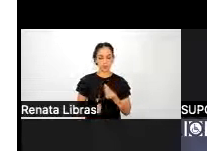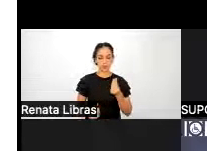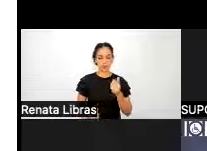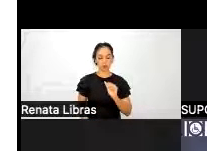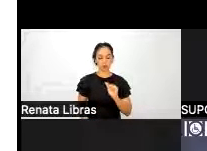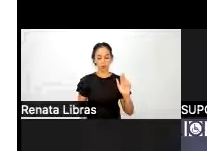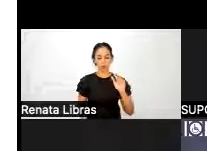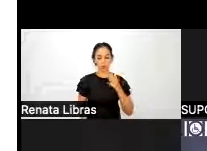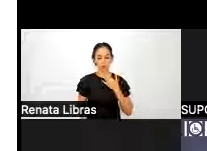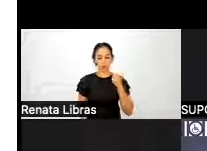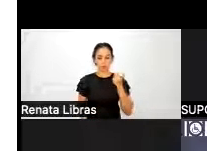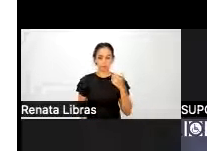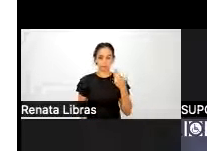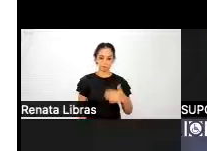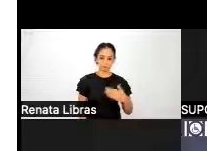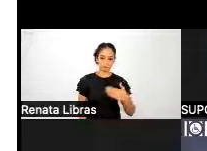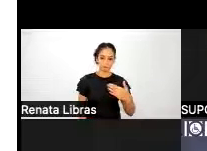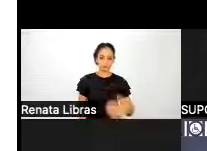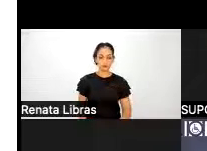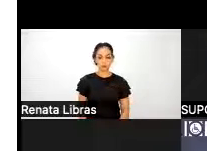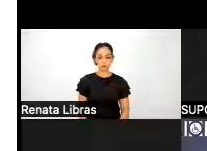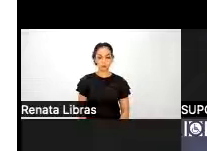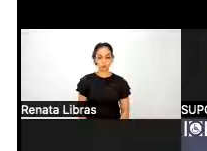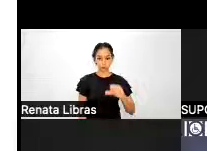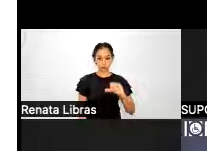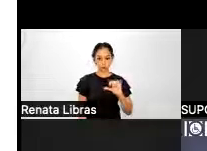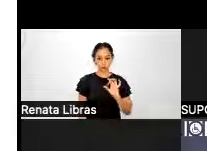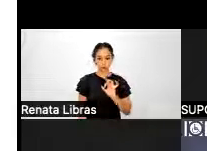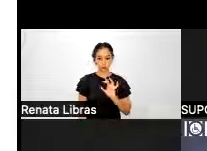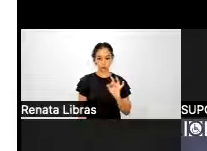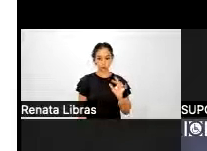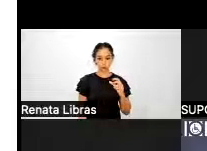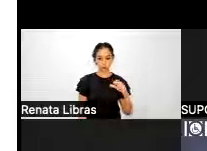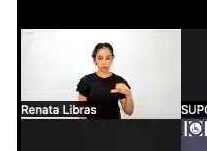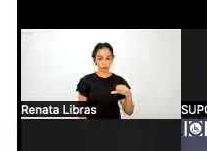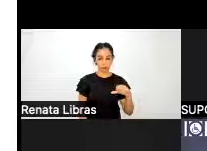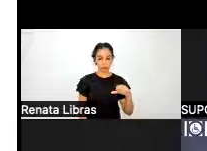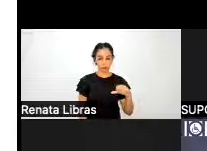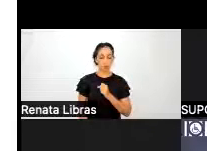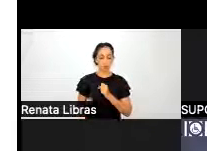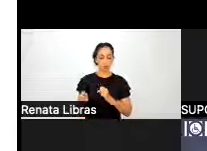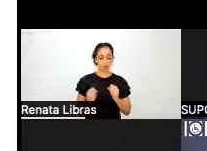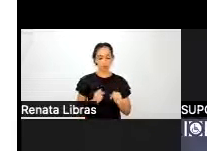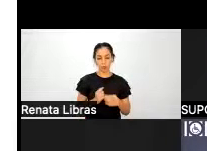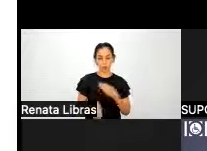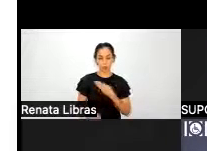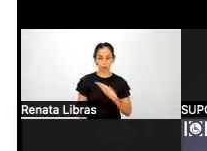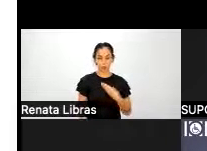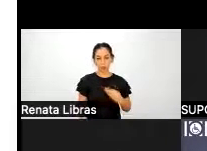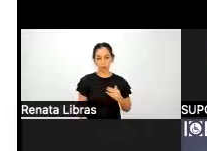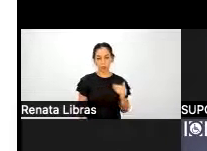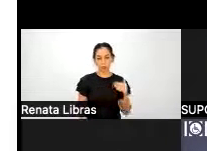assim sucessivamente. 9 de 9 casos tinham o poder público envolvido. 6